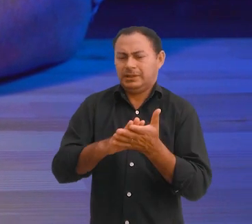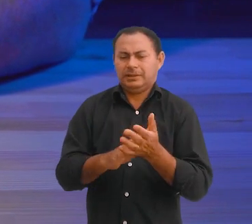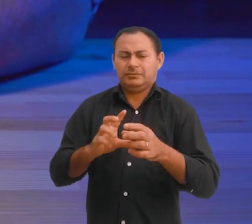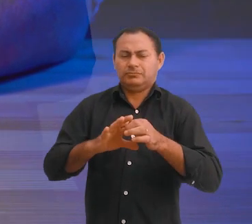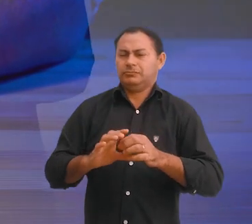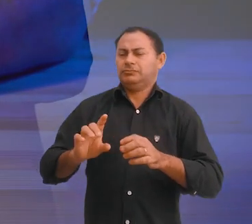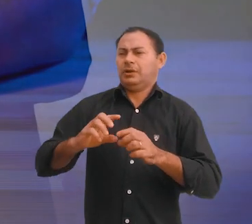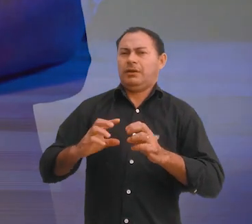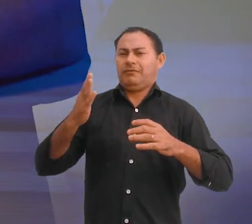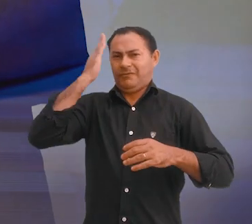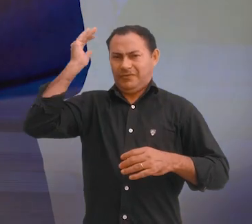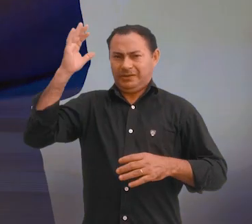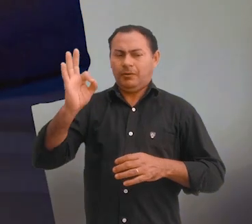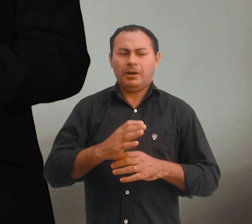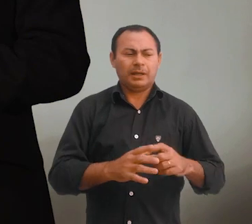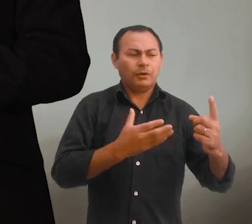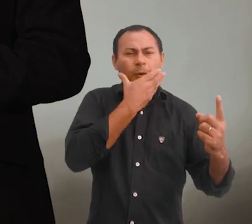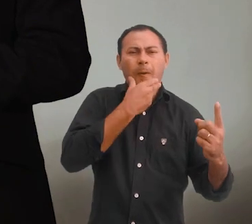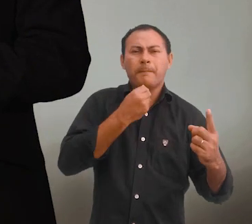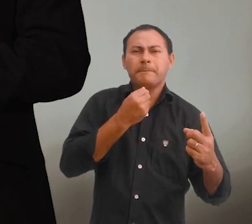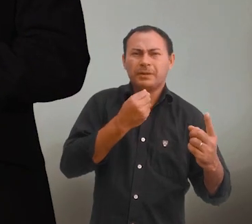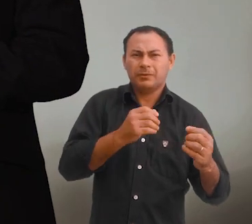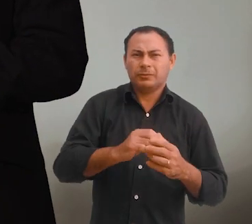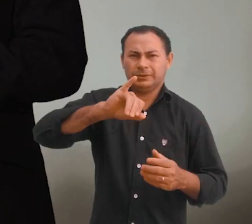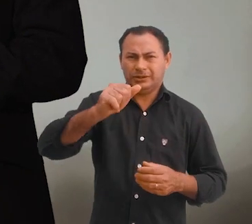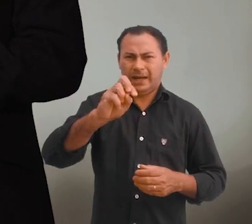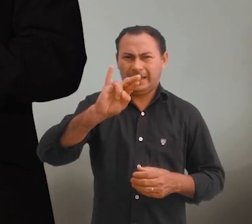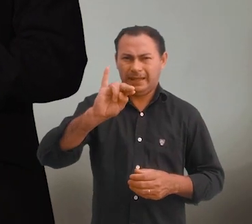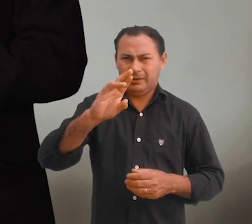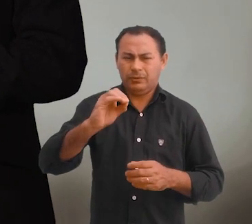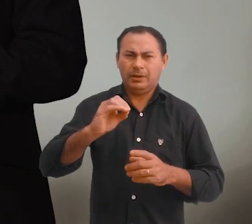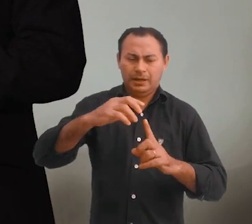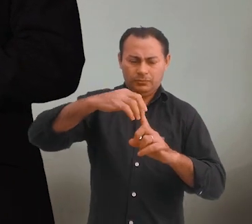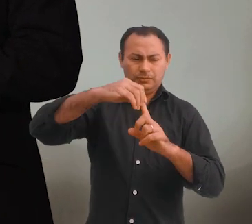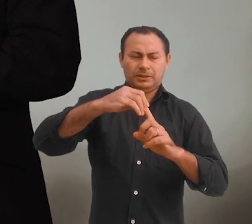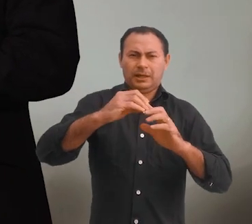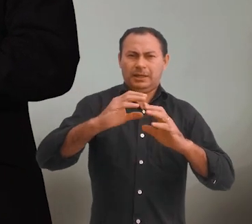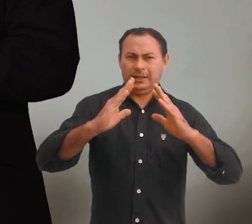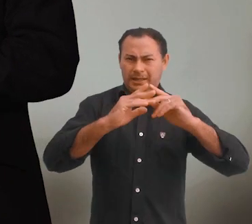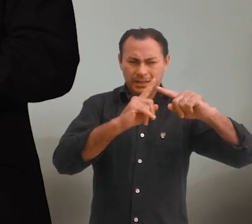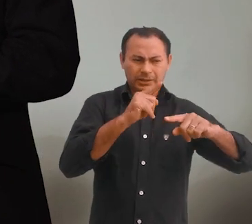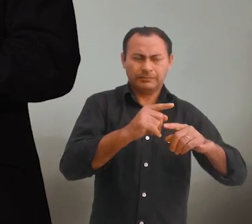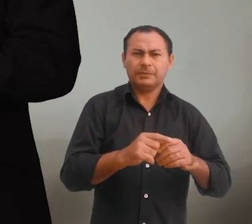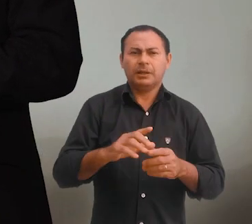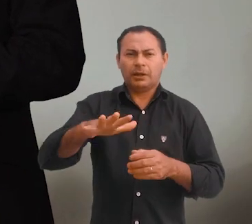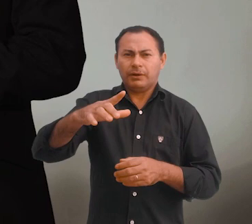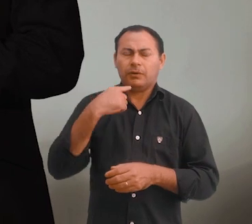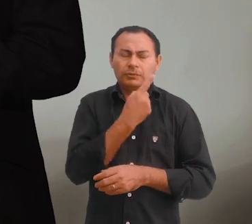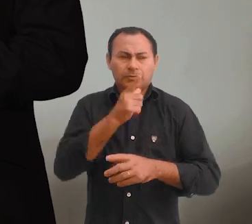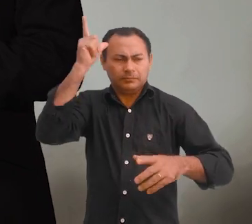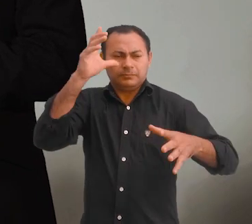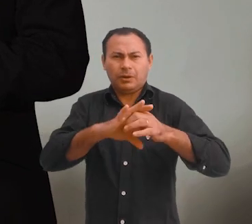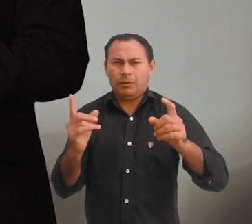sem nenhuma credencial, e aquele pai era um dos dirigentes da sinagoga. Talvez qualquer um de nós